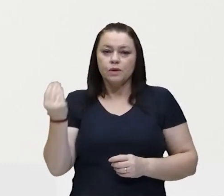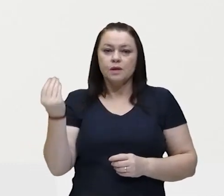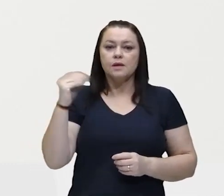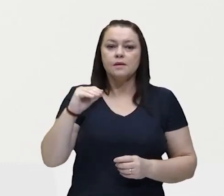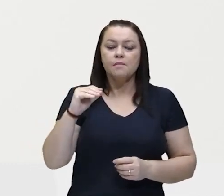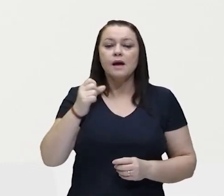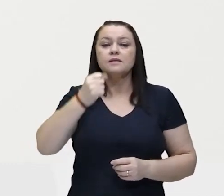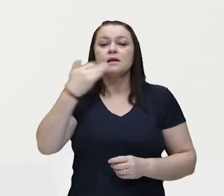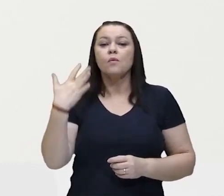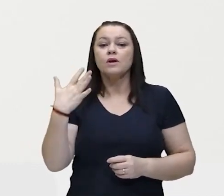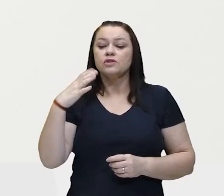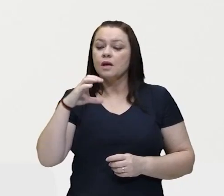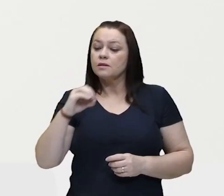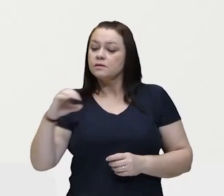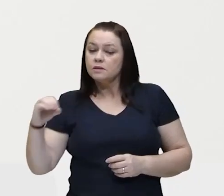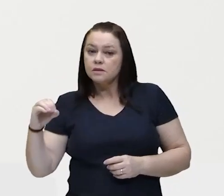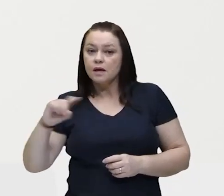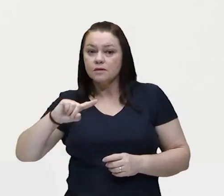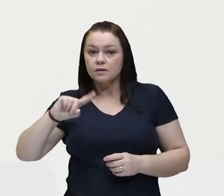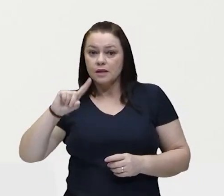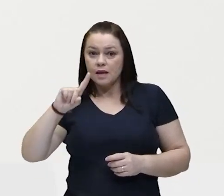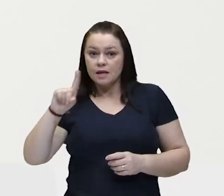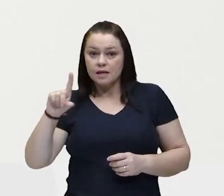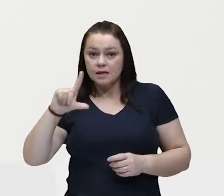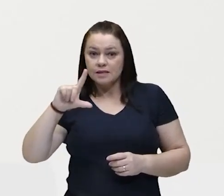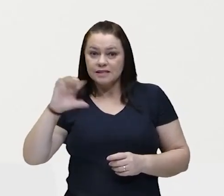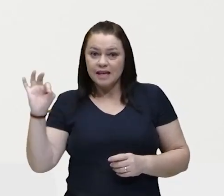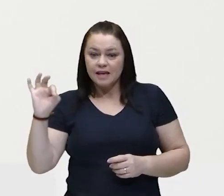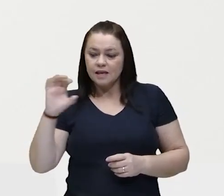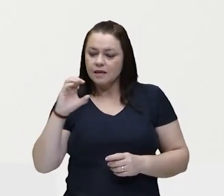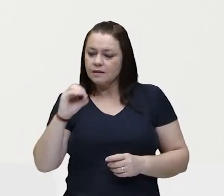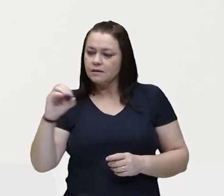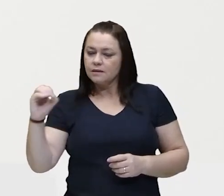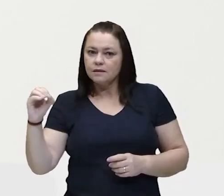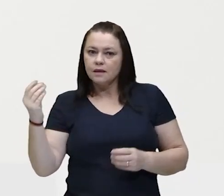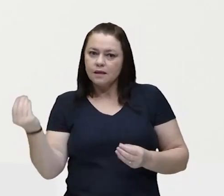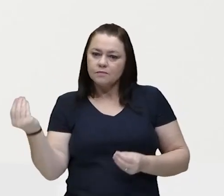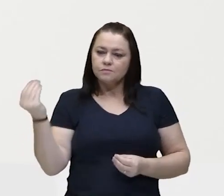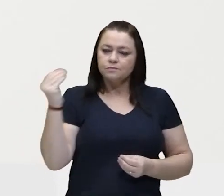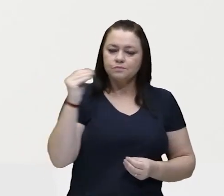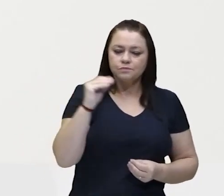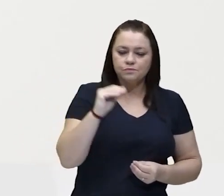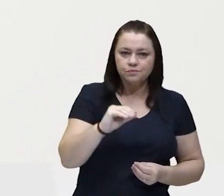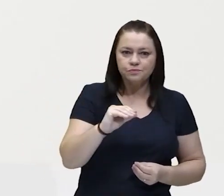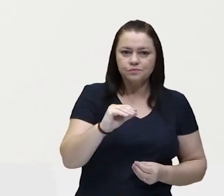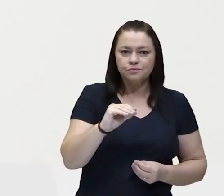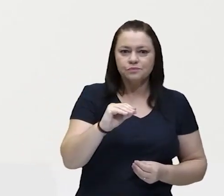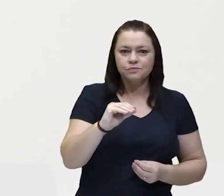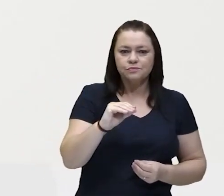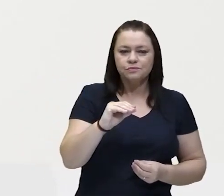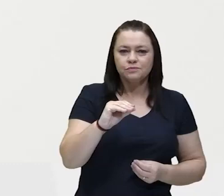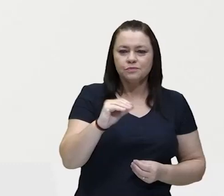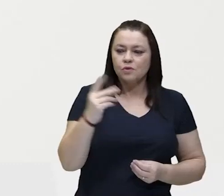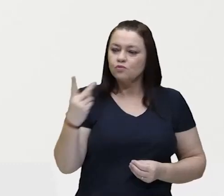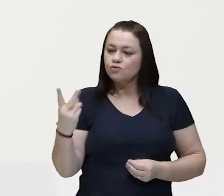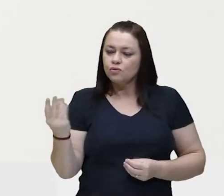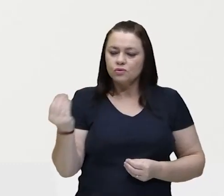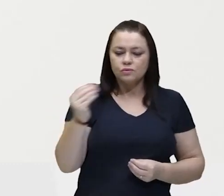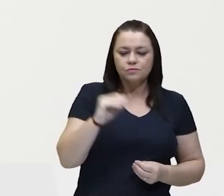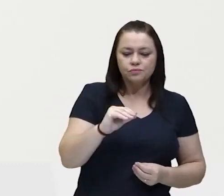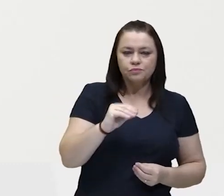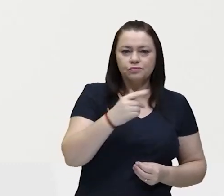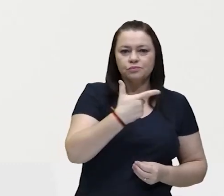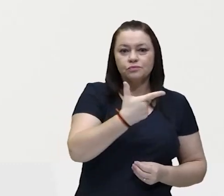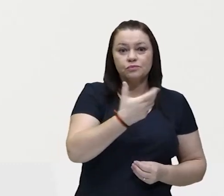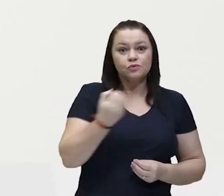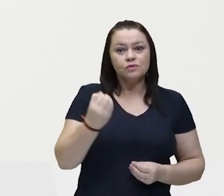que aparece. Se são 2 zeros, então eu vou colocar aqui do ladinho. Então, vai ficar quanto? 200 centímetros.